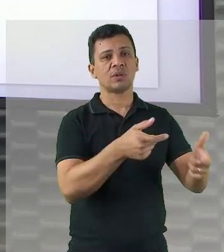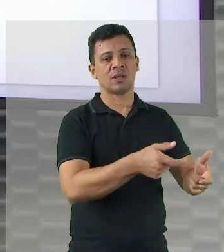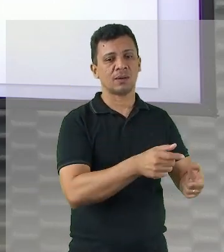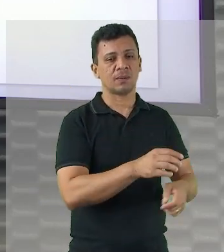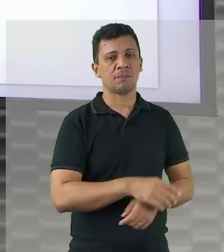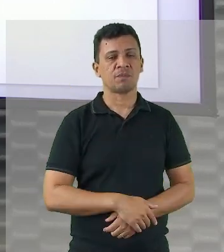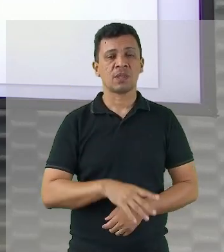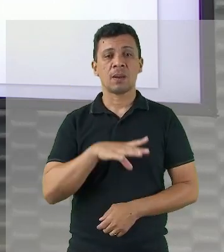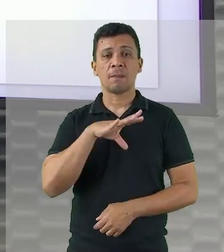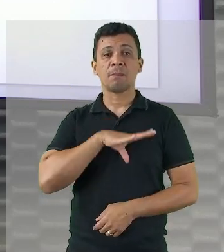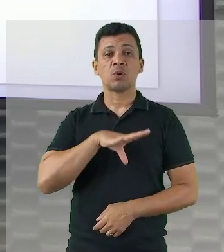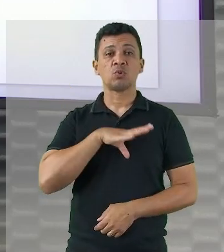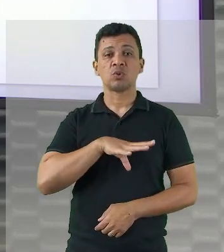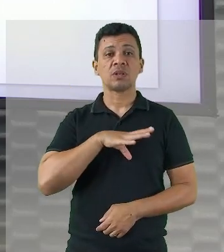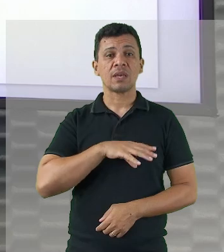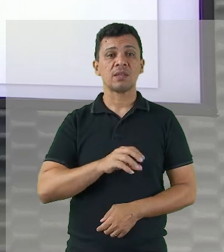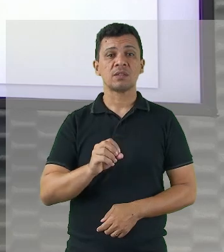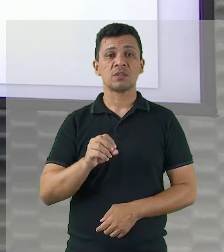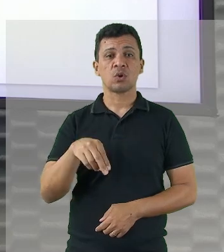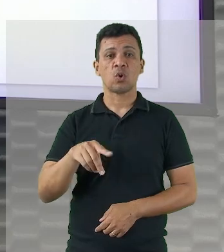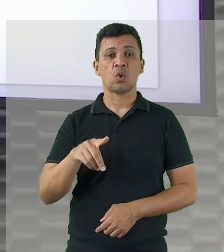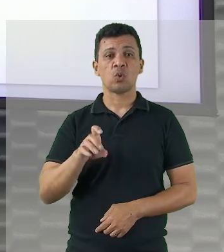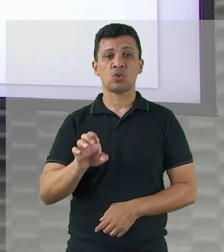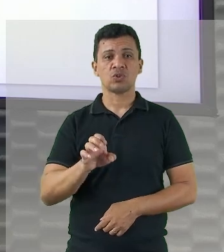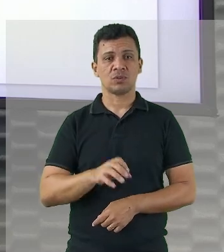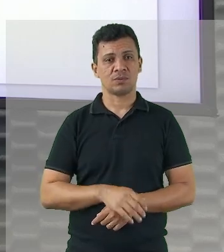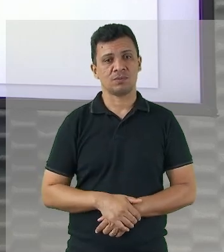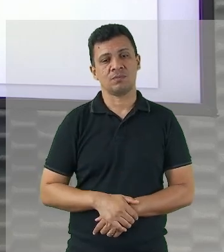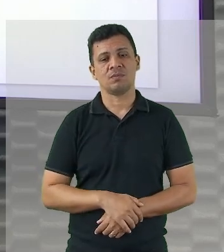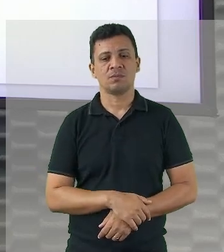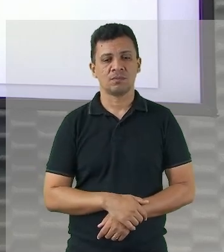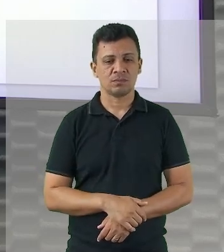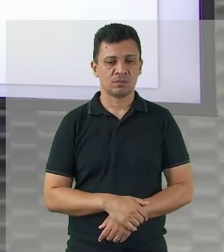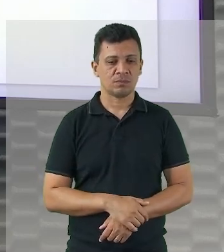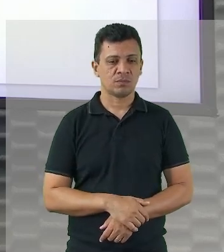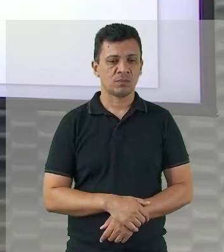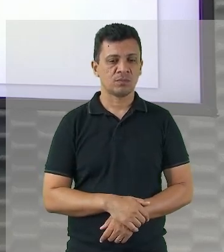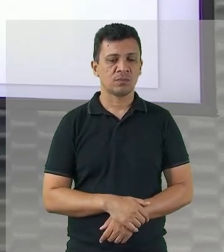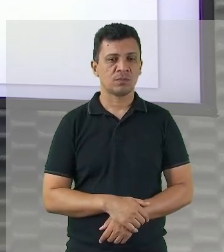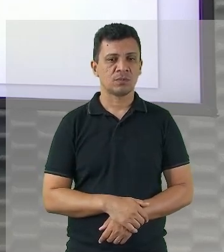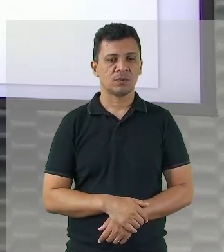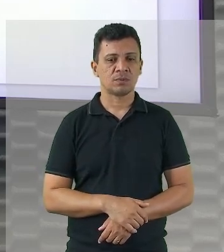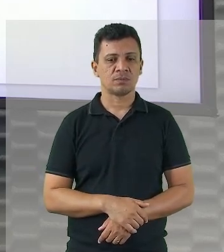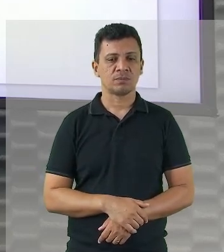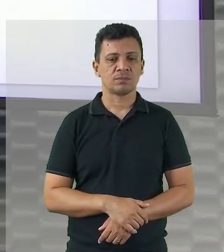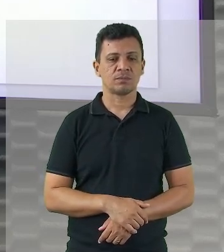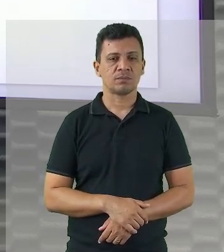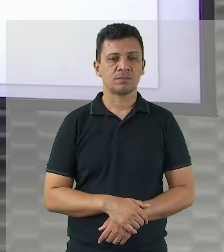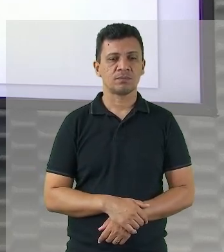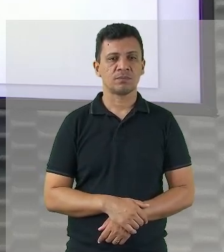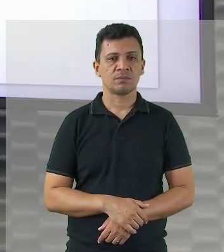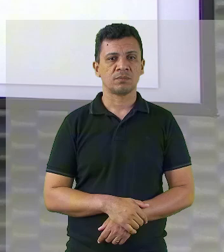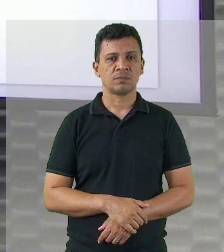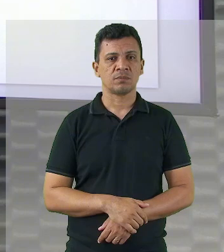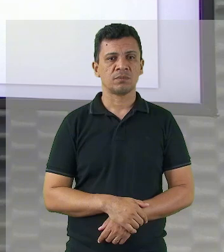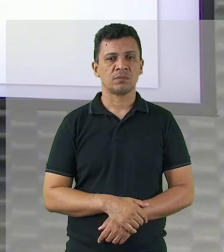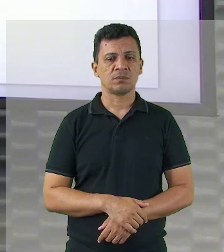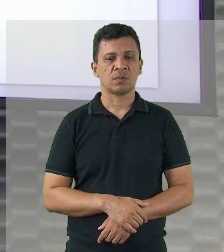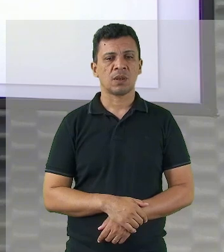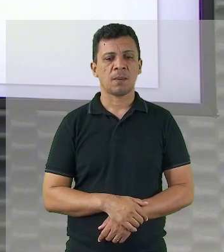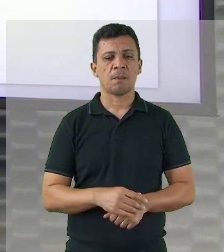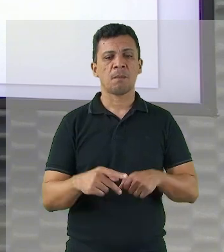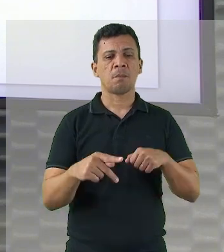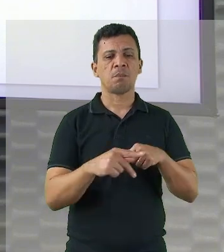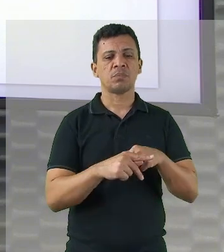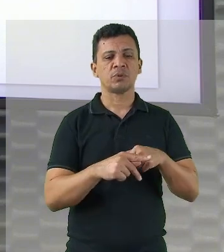em português, onde. Where is the restaurant? It's next to the lobby. Por que eu usei o pronome